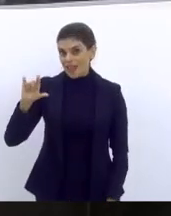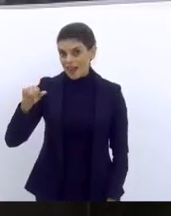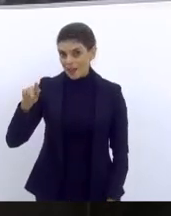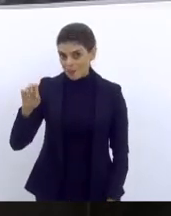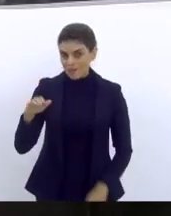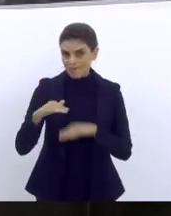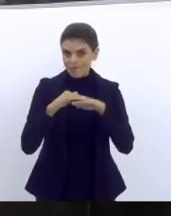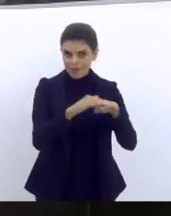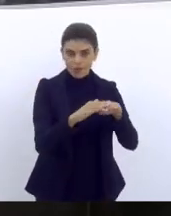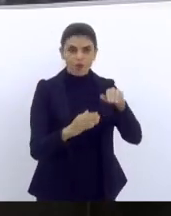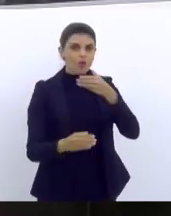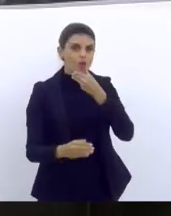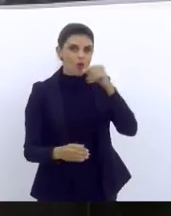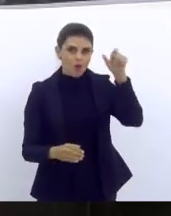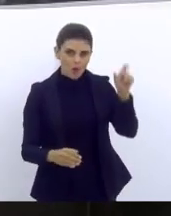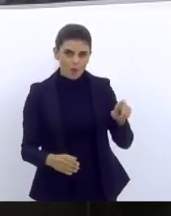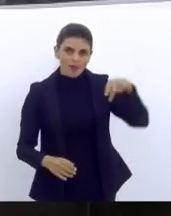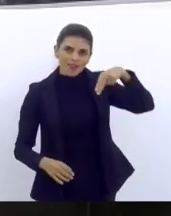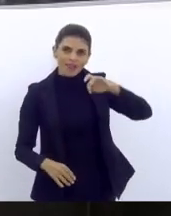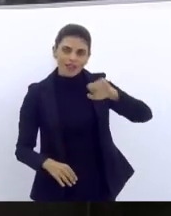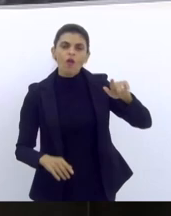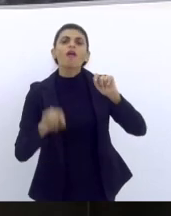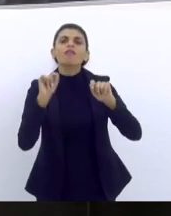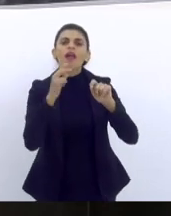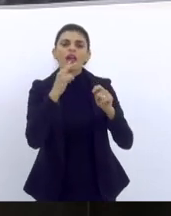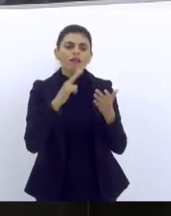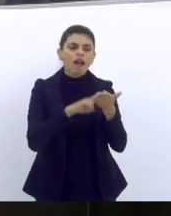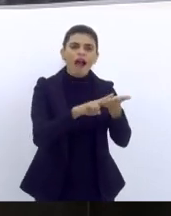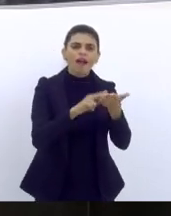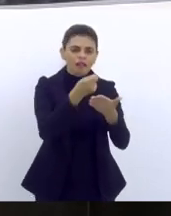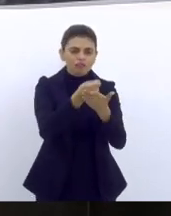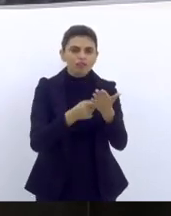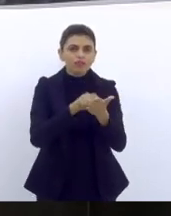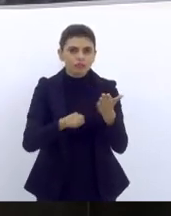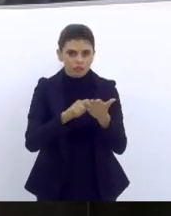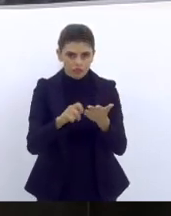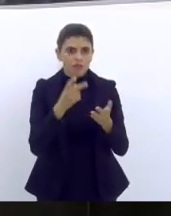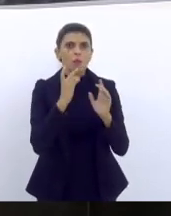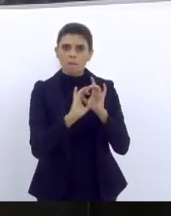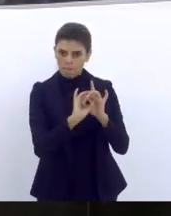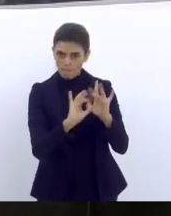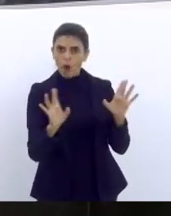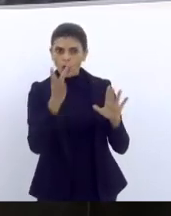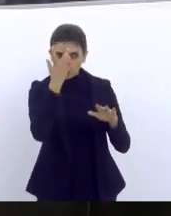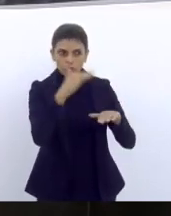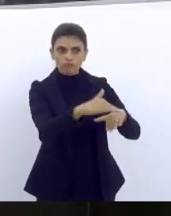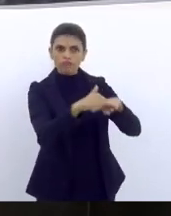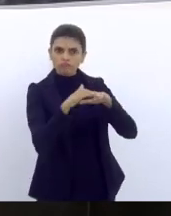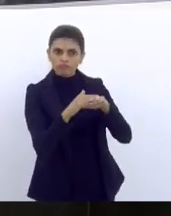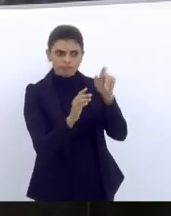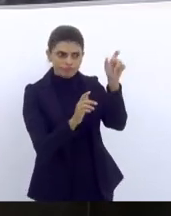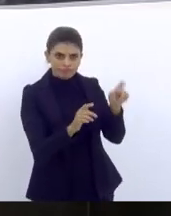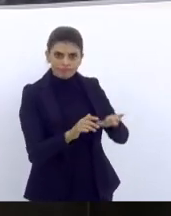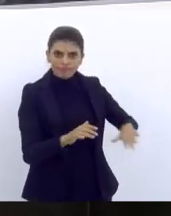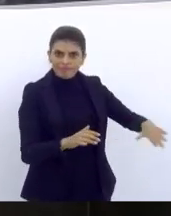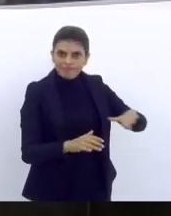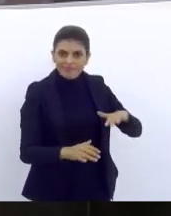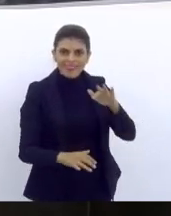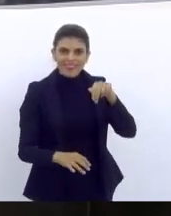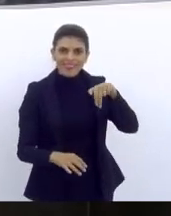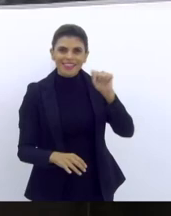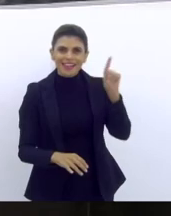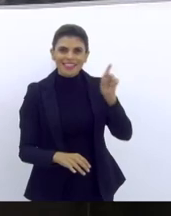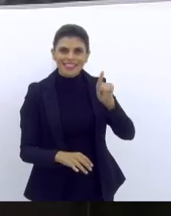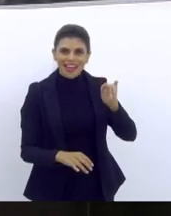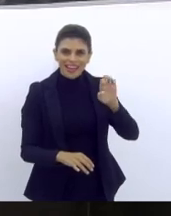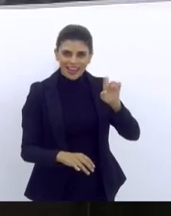Cristo. De quem falaram nas cartas lá? E perguntaram, pode vir alguma coisa boa de Nazaré? Quem olhar para a